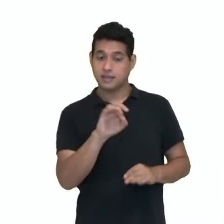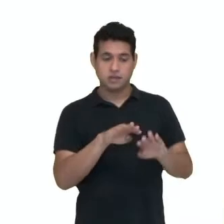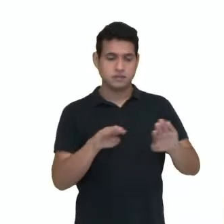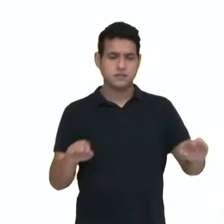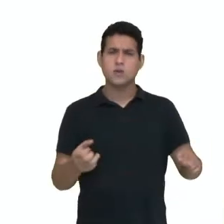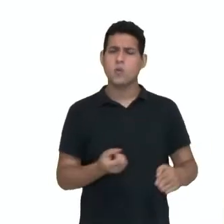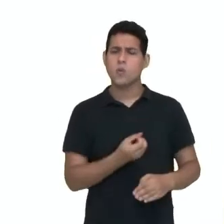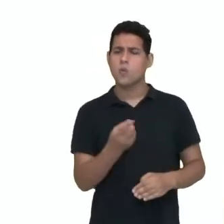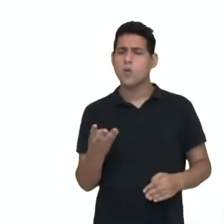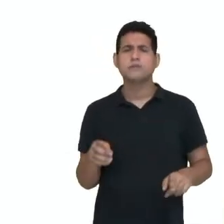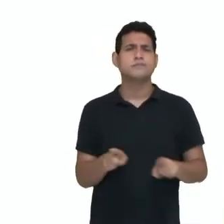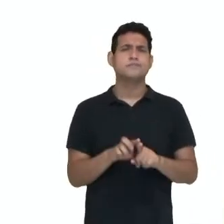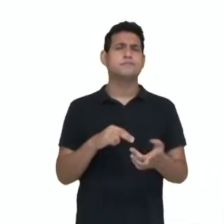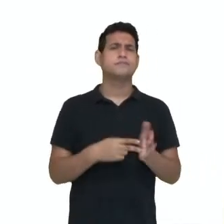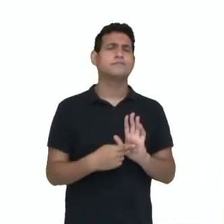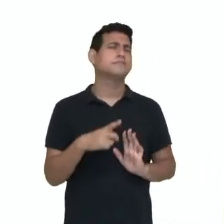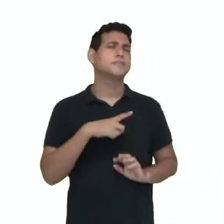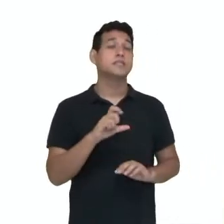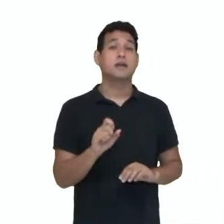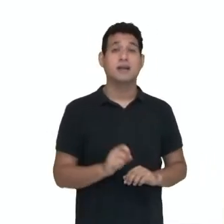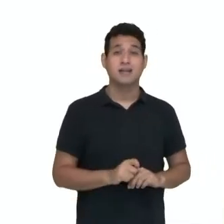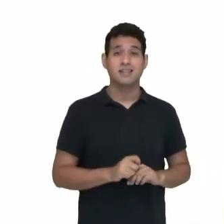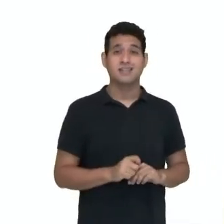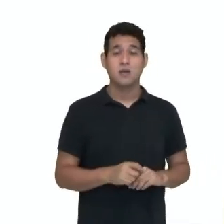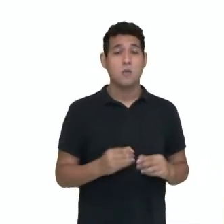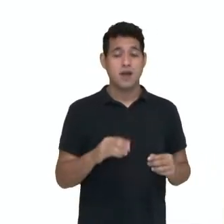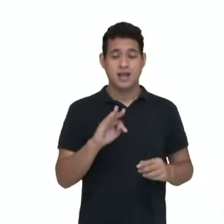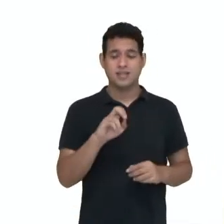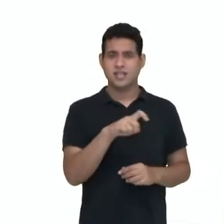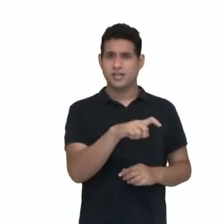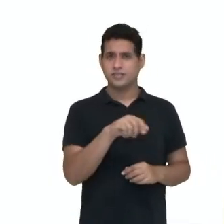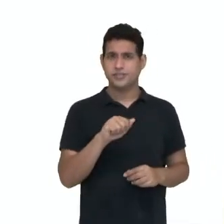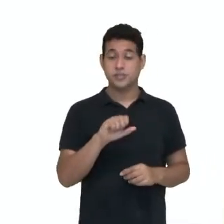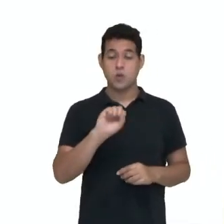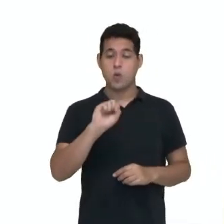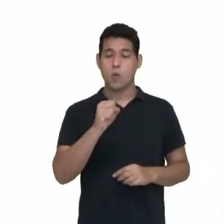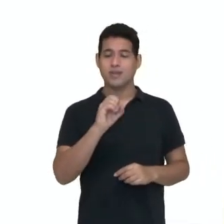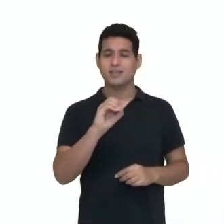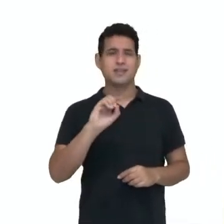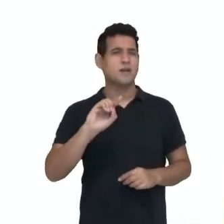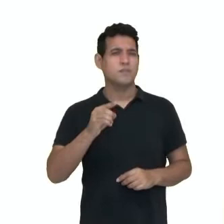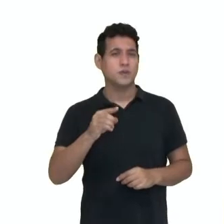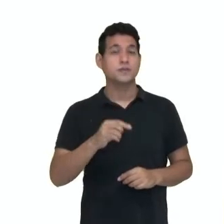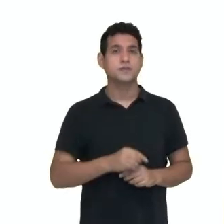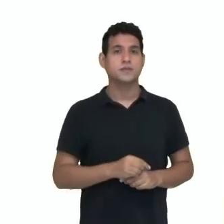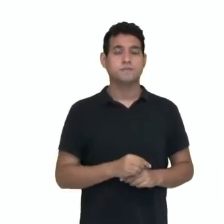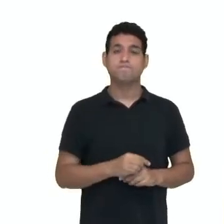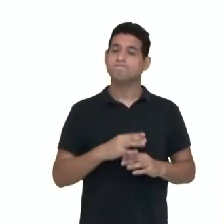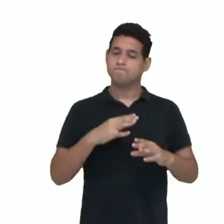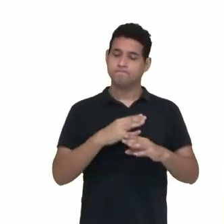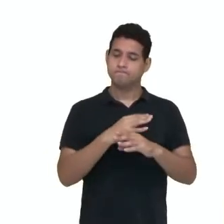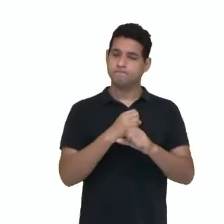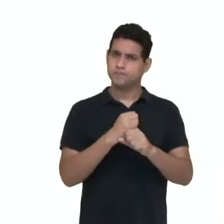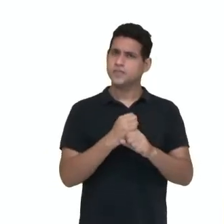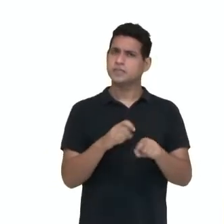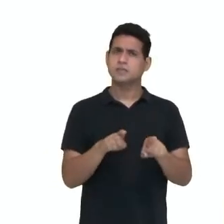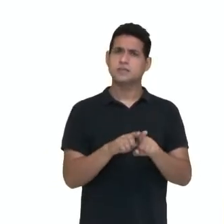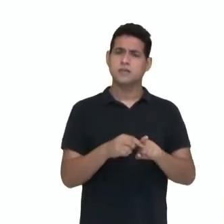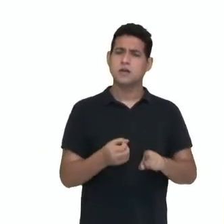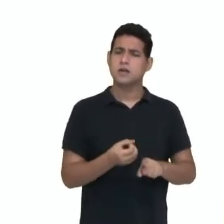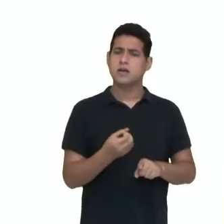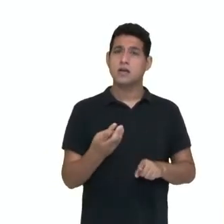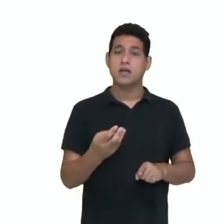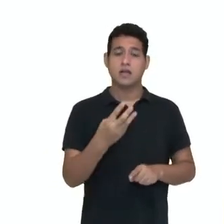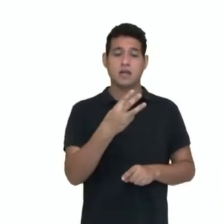de produção do fabricante consiste em uma sobretaxa de 80 mil, somada ao custo de produção